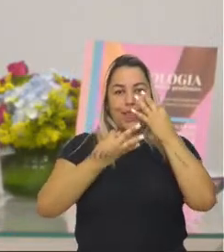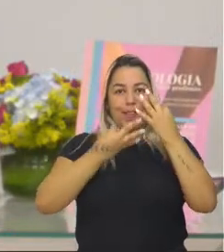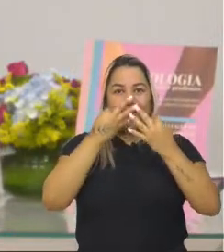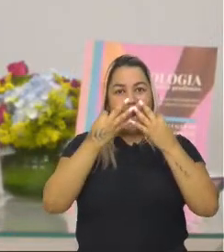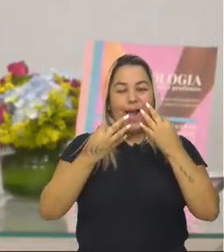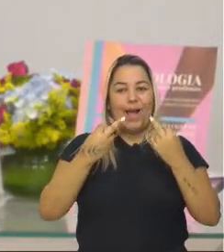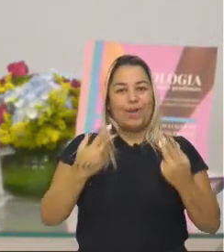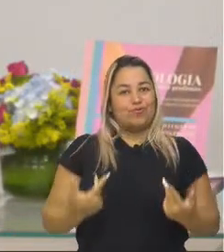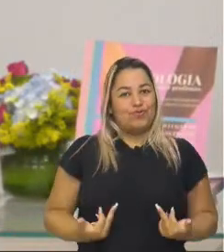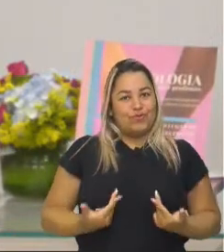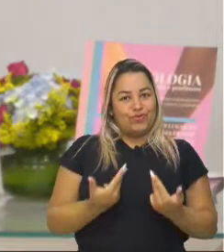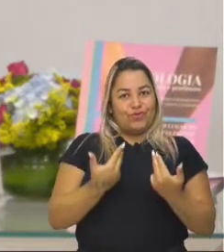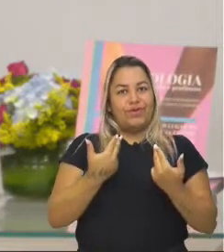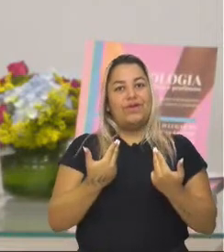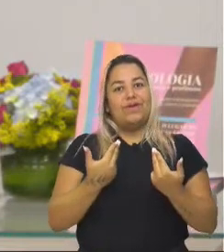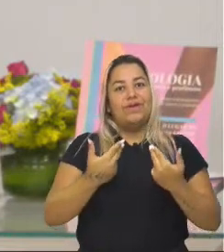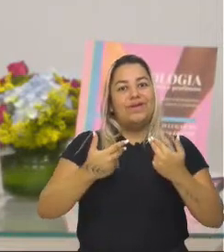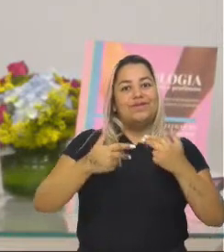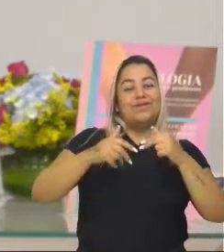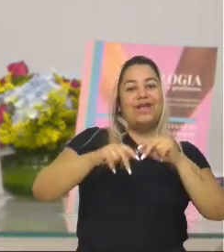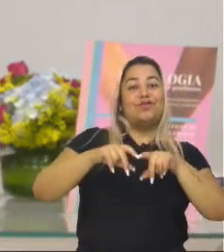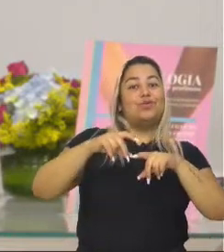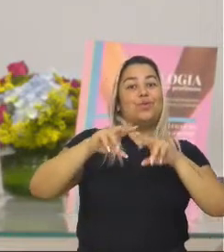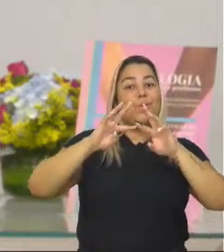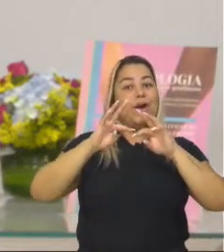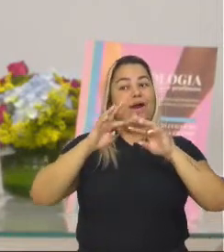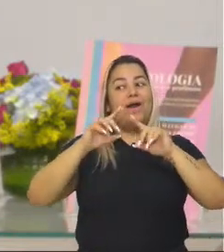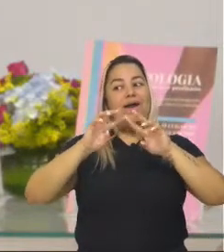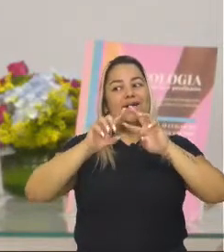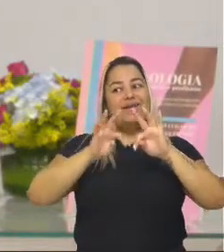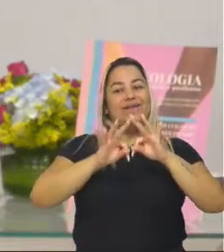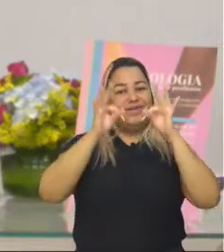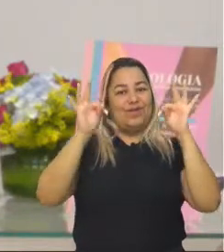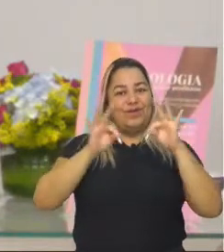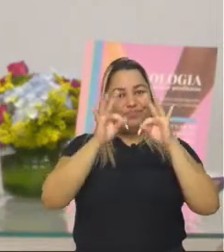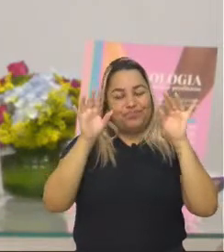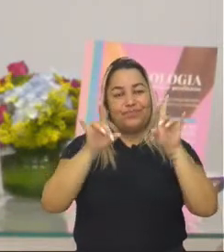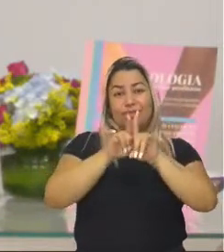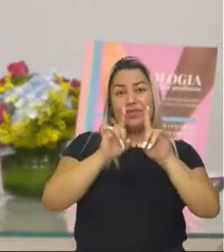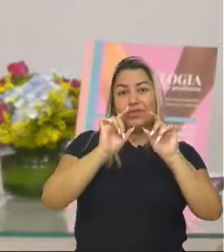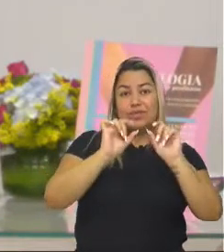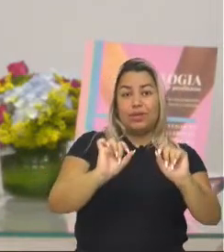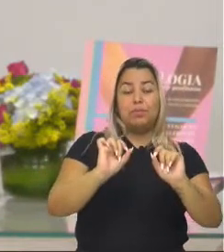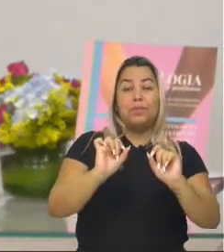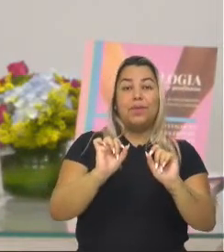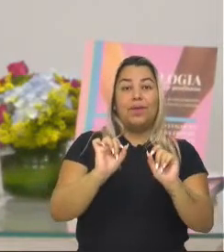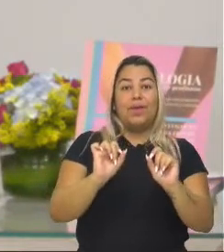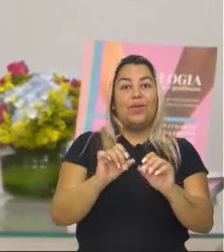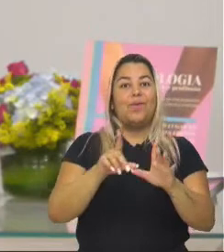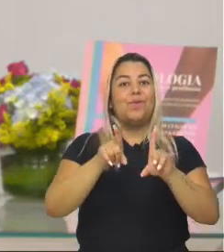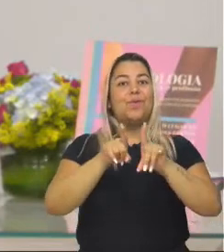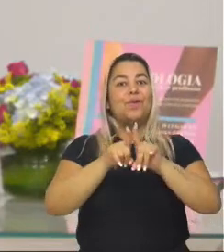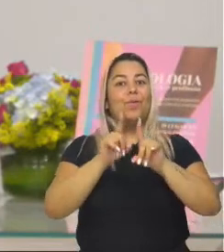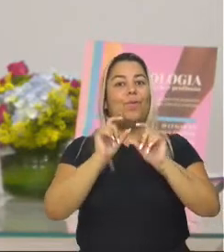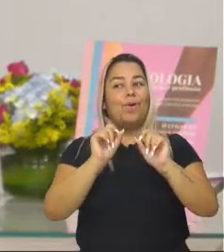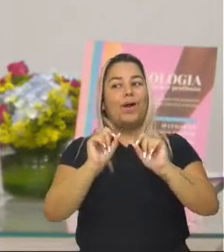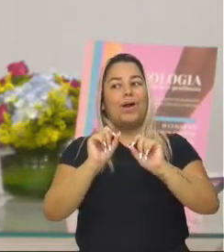sua sexualidade, terapias pseudocientíficas. Esses relatos mostram como que o